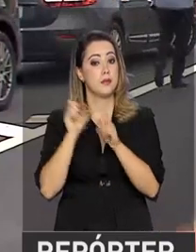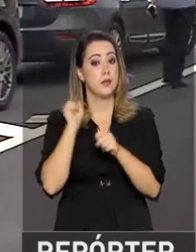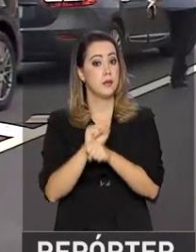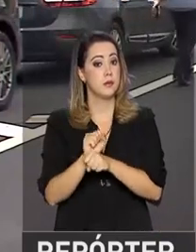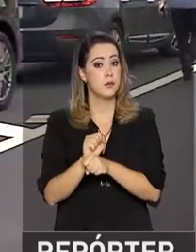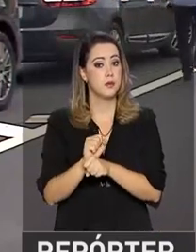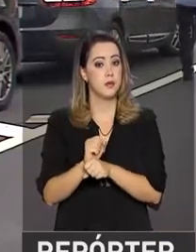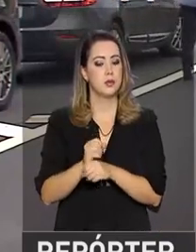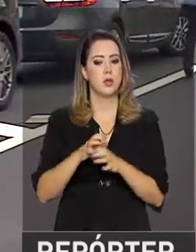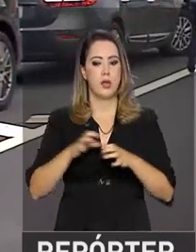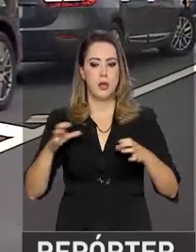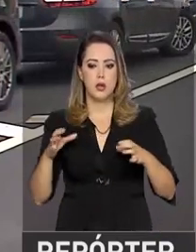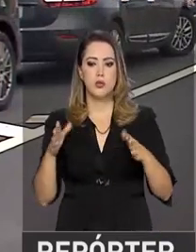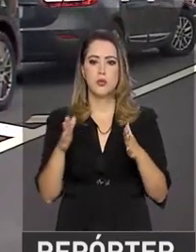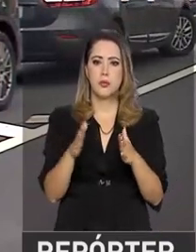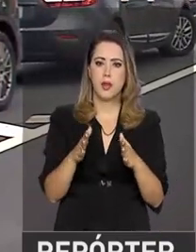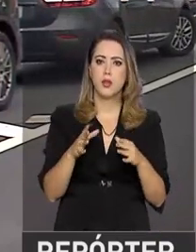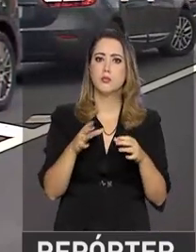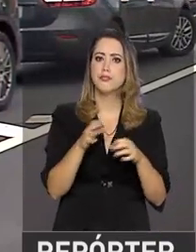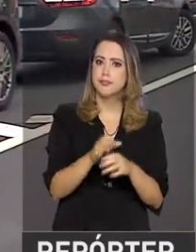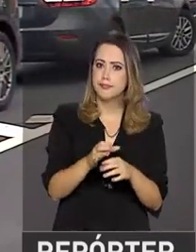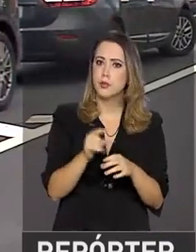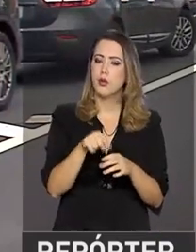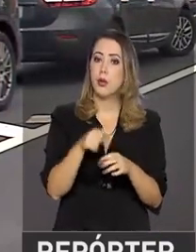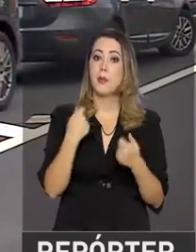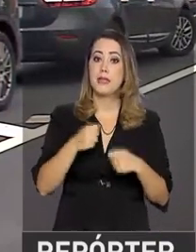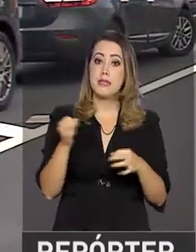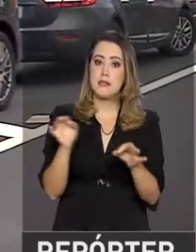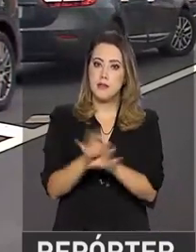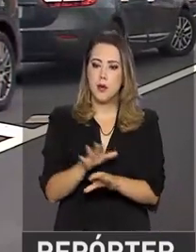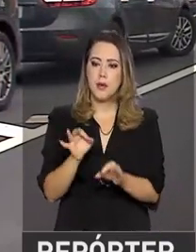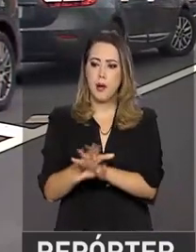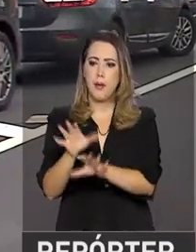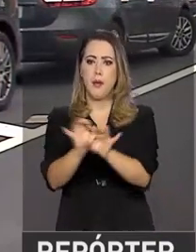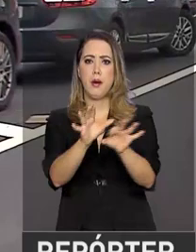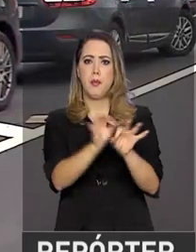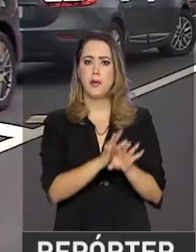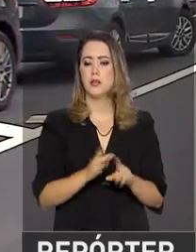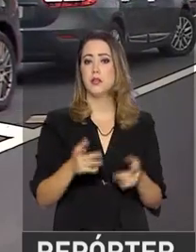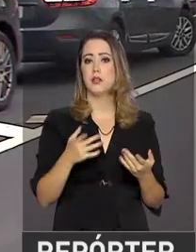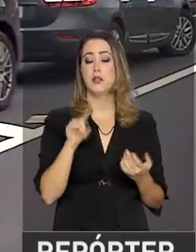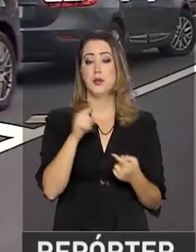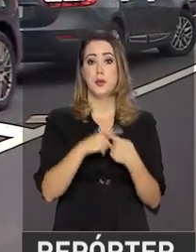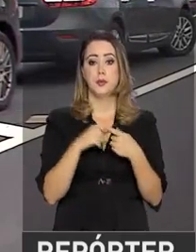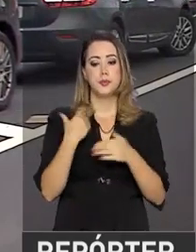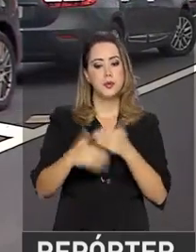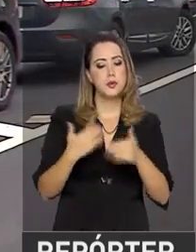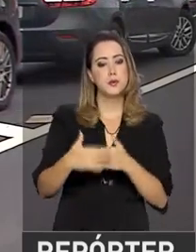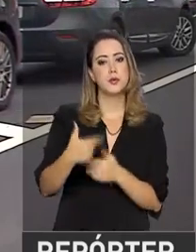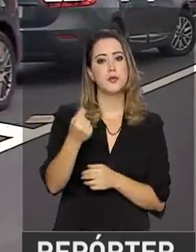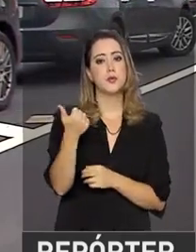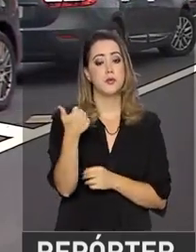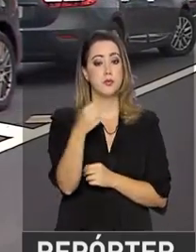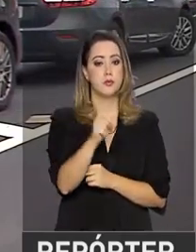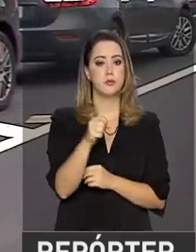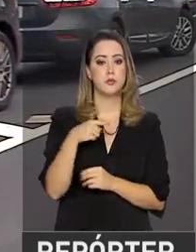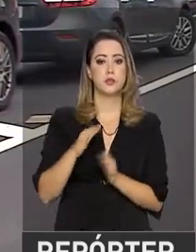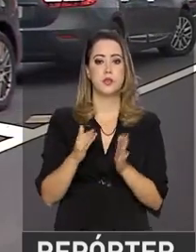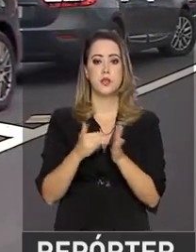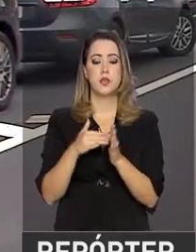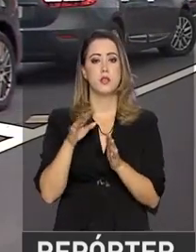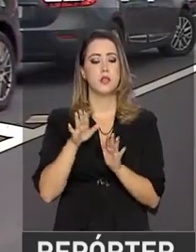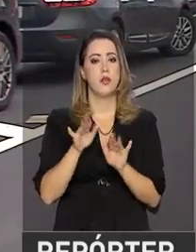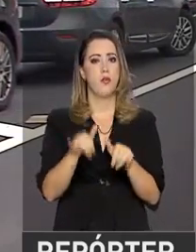grande médio e pequeno porte para que dentro de muito pouco tempo ao longo do ano de 18 até o